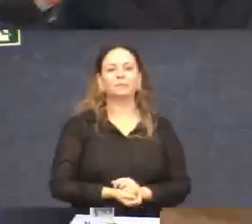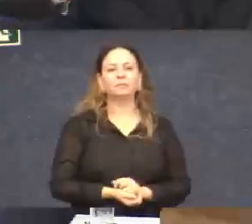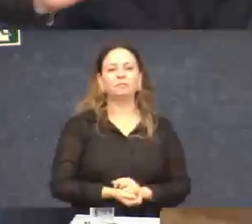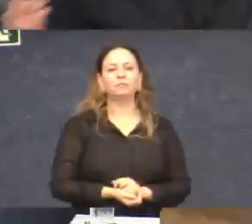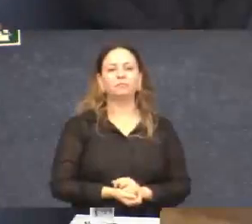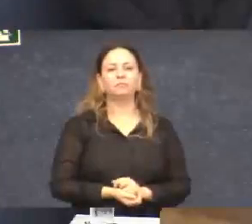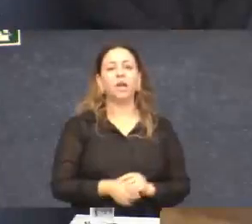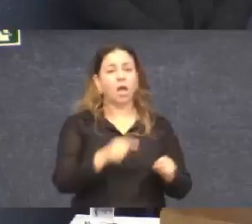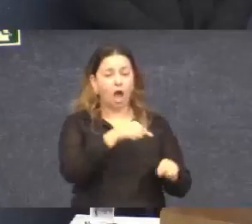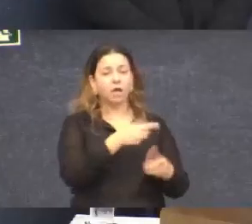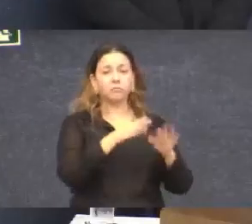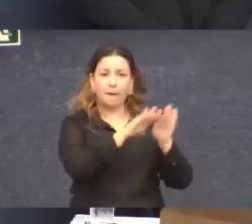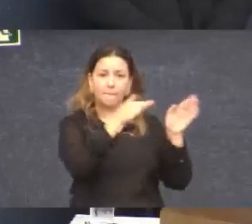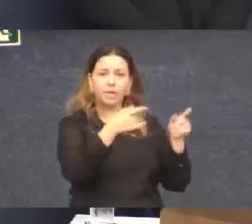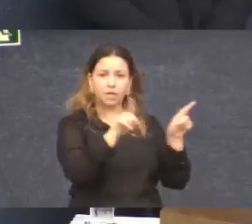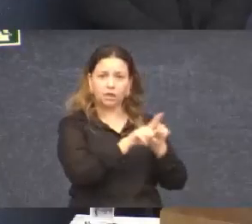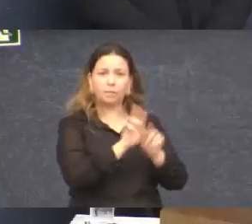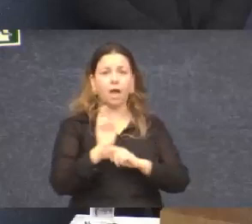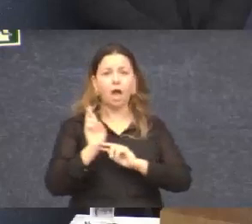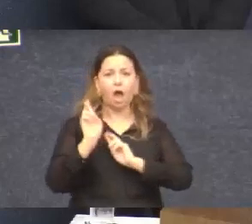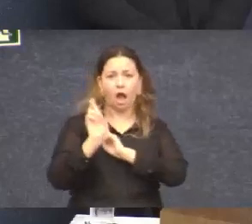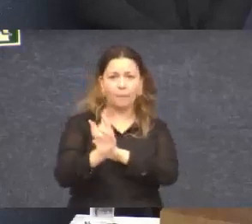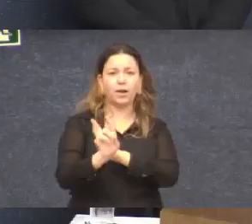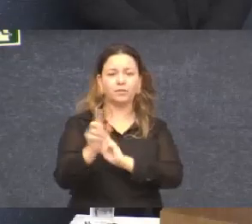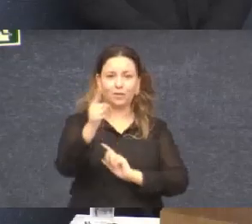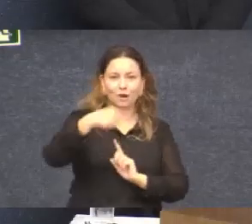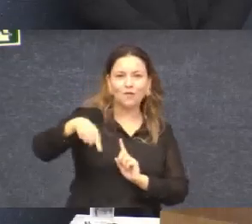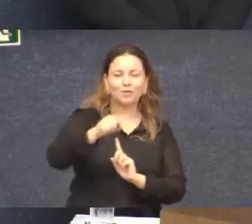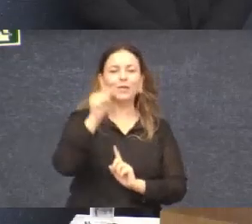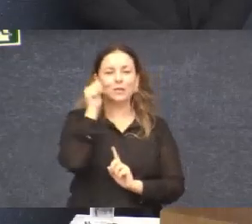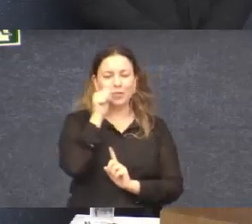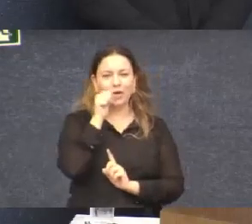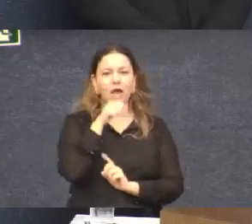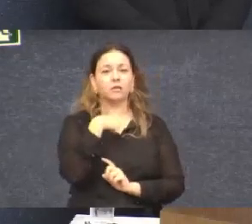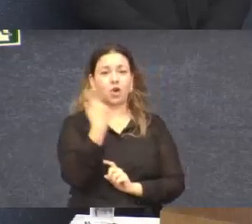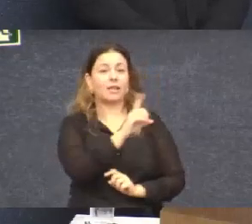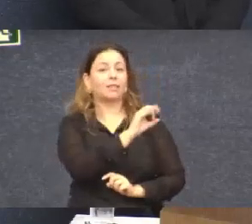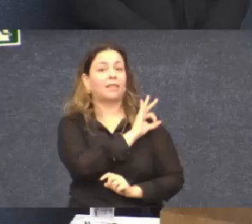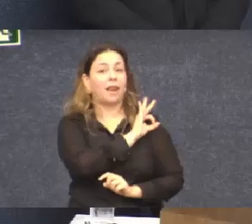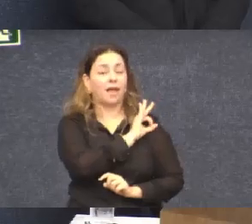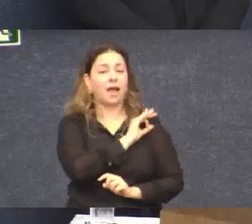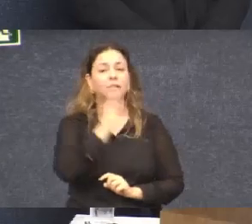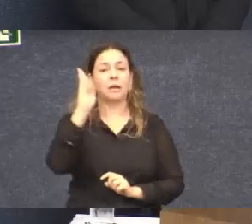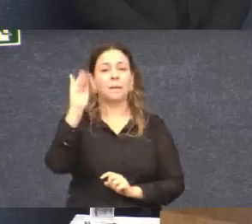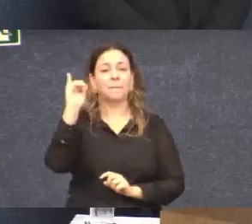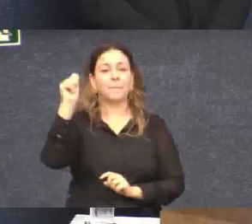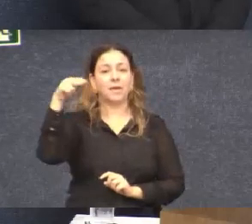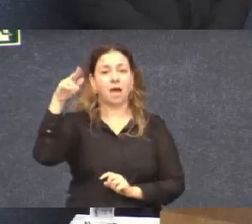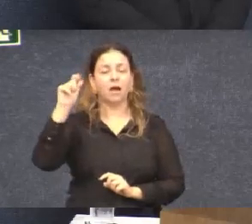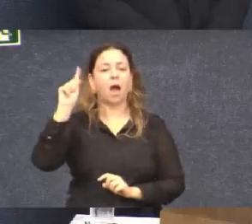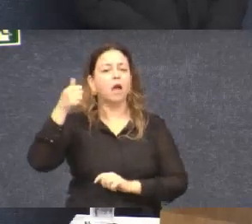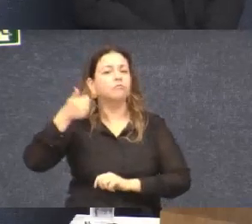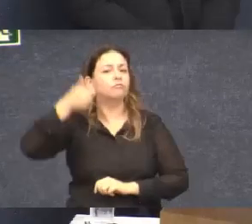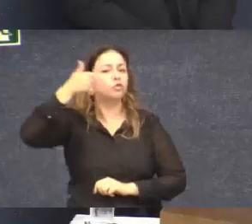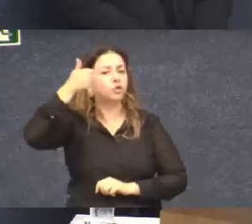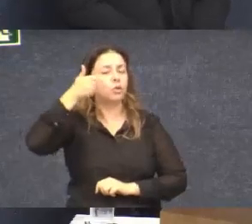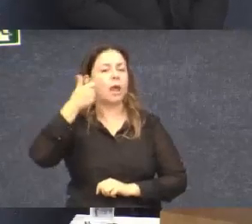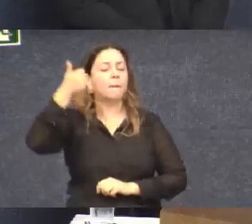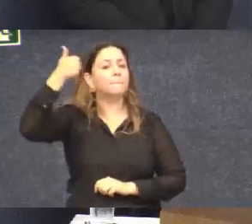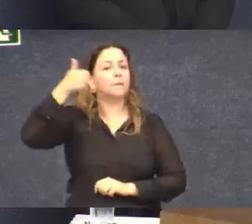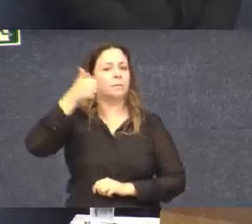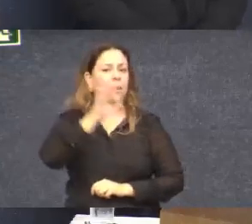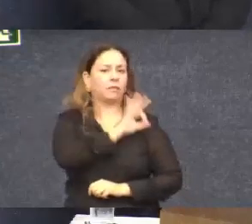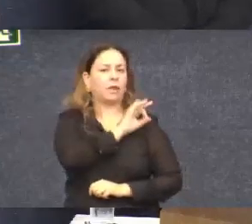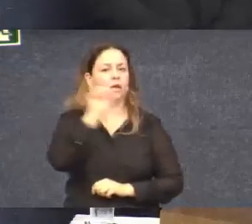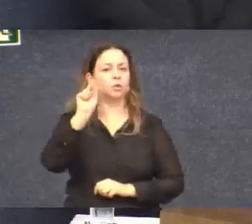E aqui na mesa também, representando vocês, mulheres, a nossa delegada Bianca, titular da primeira Delegacia de Polícia Civil